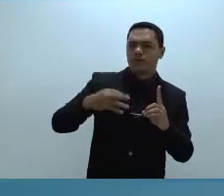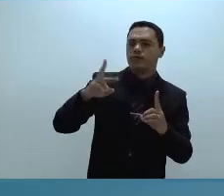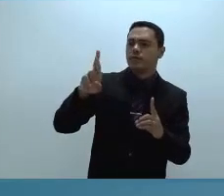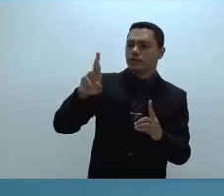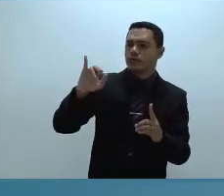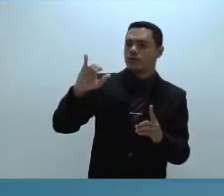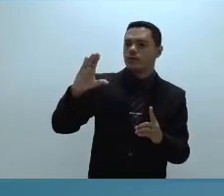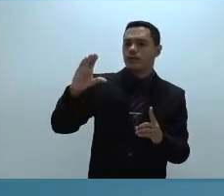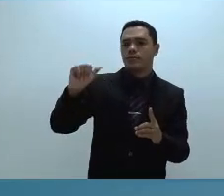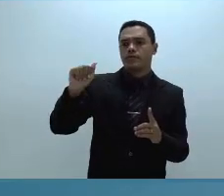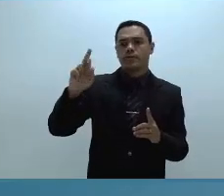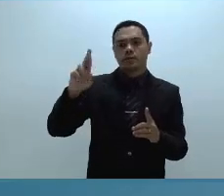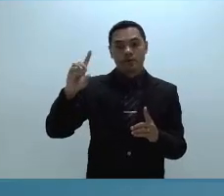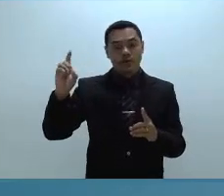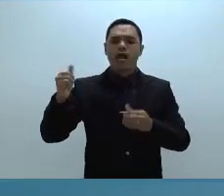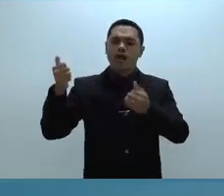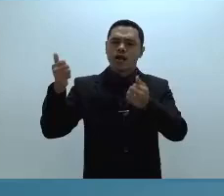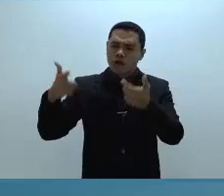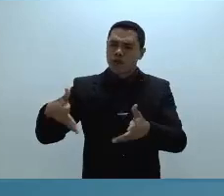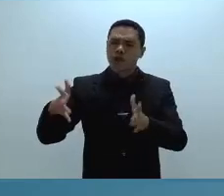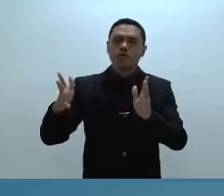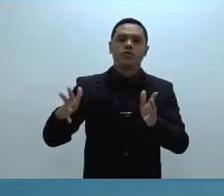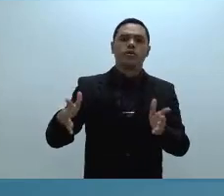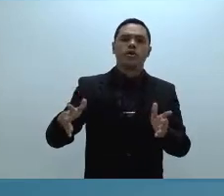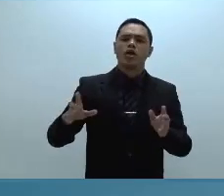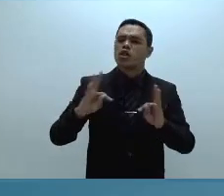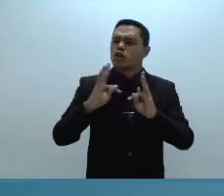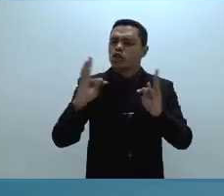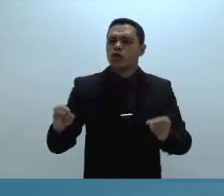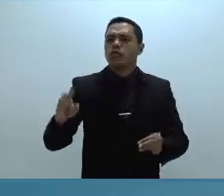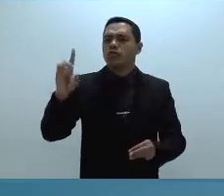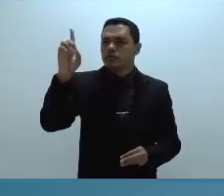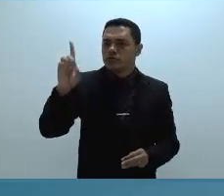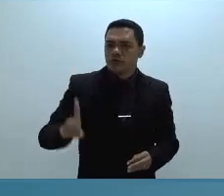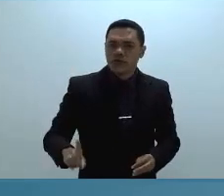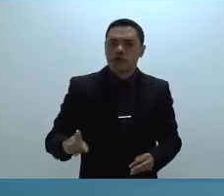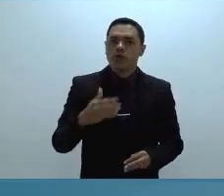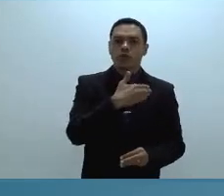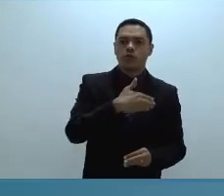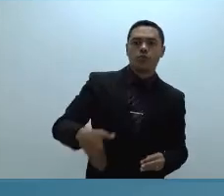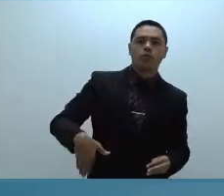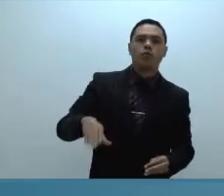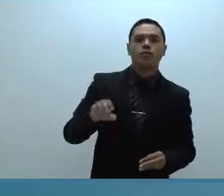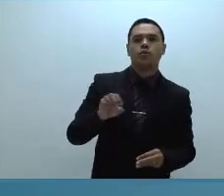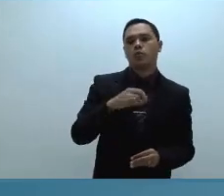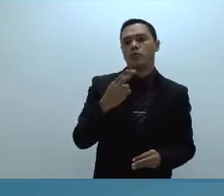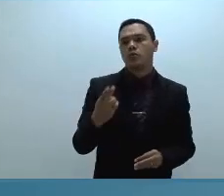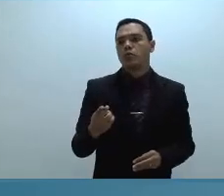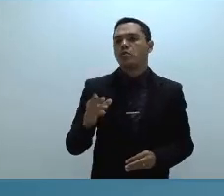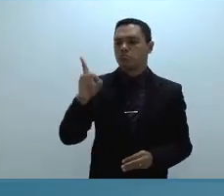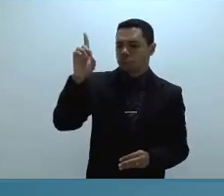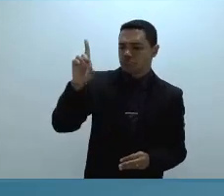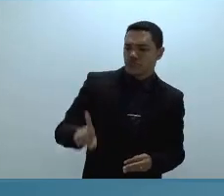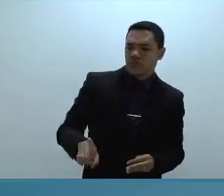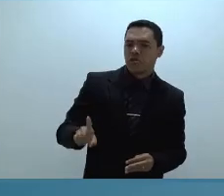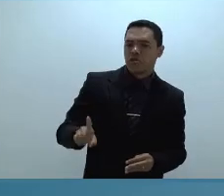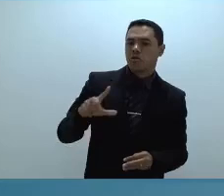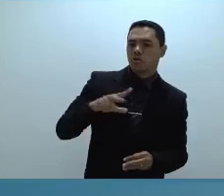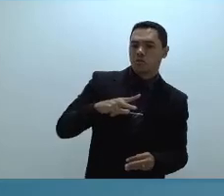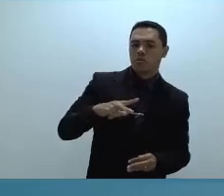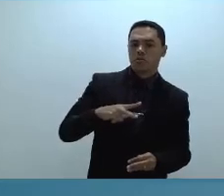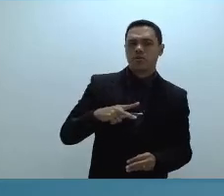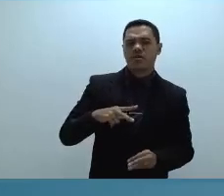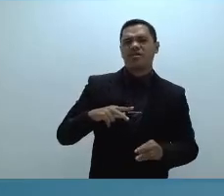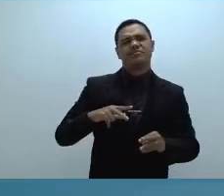o direito público, nem tudo que vai para o direito privado. Cada caso é um caso e tem que se ver o que realmente